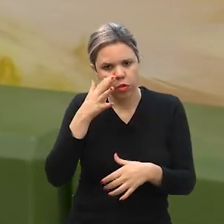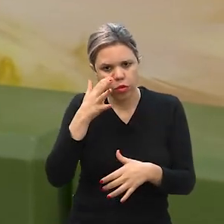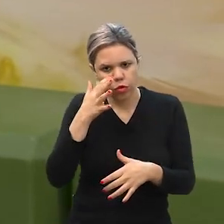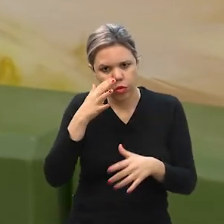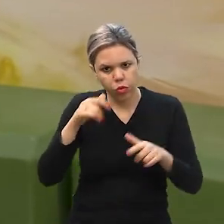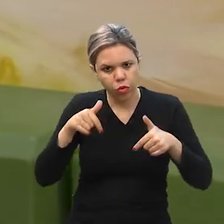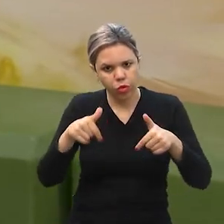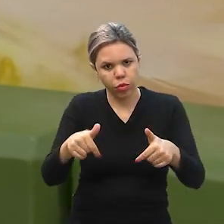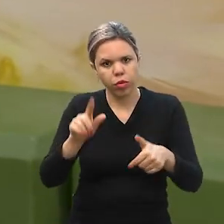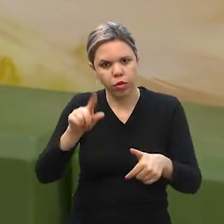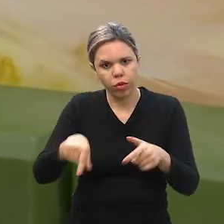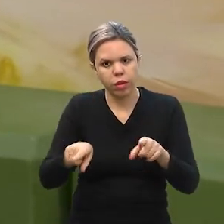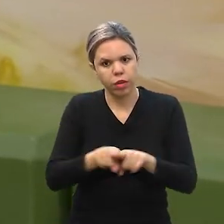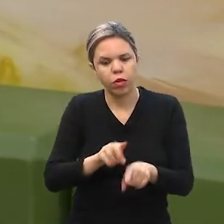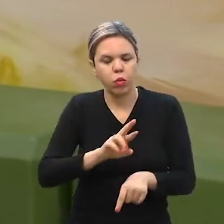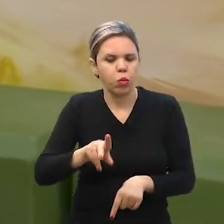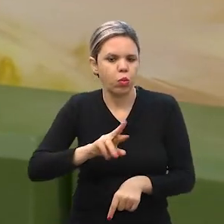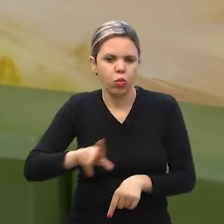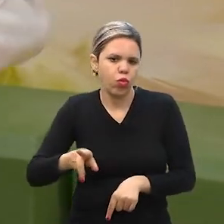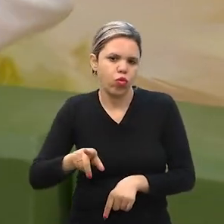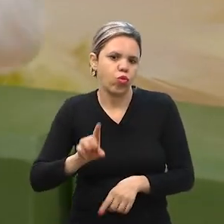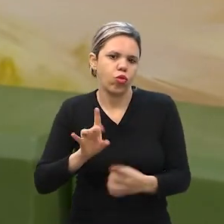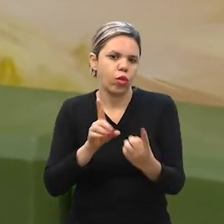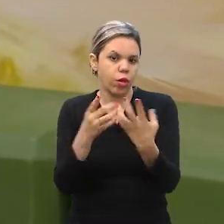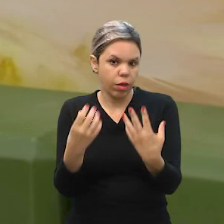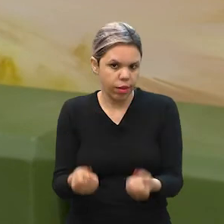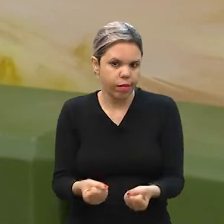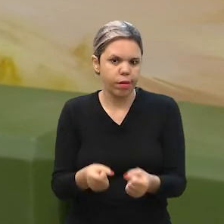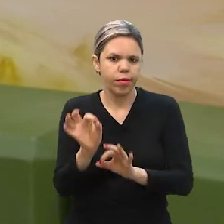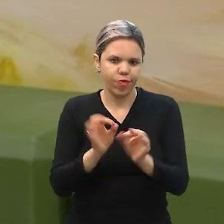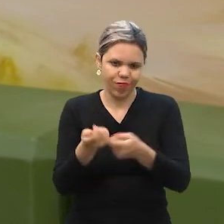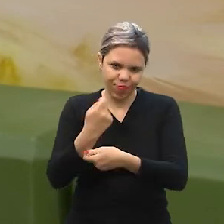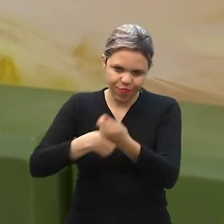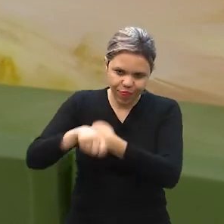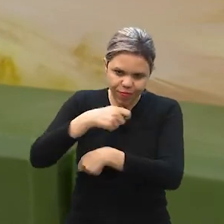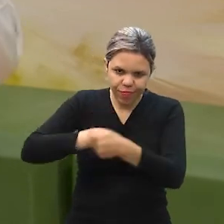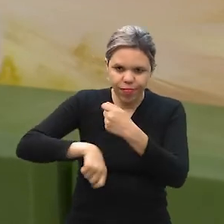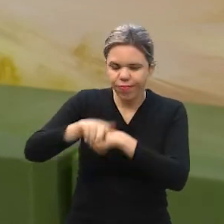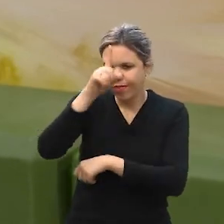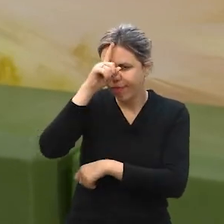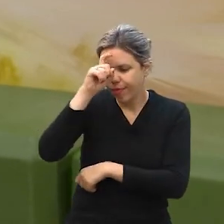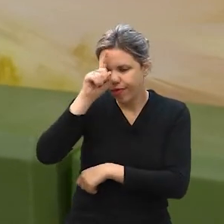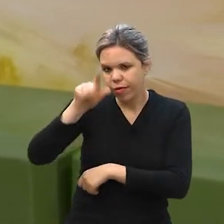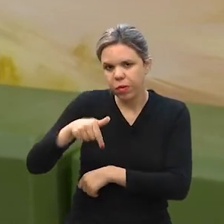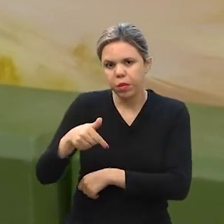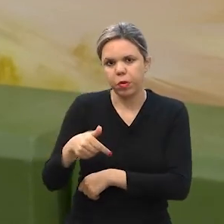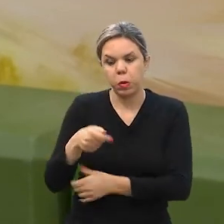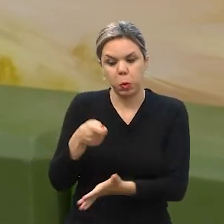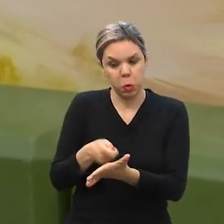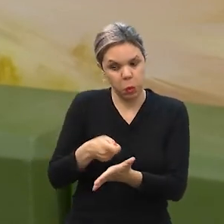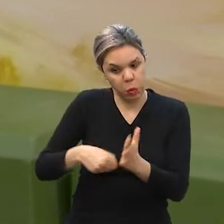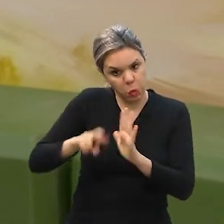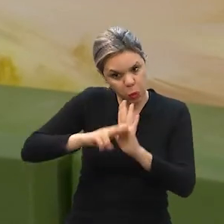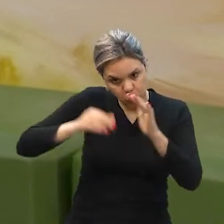isso, também não é só receptivo, tem que pôr ordem na casa. Então, ela é muito